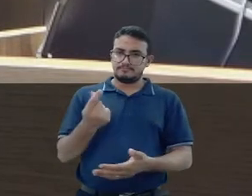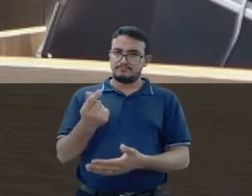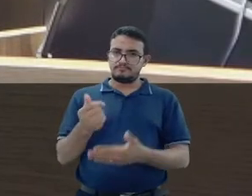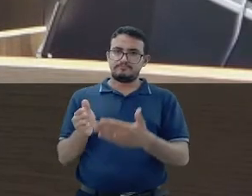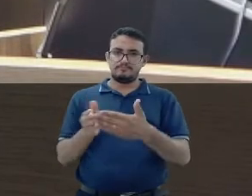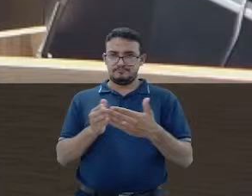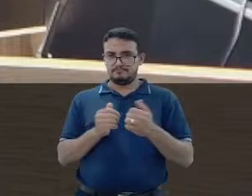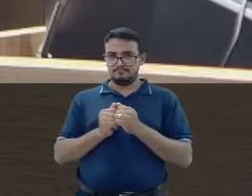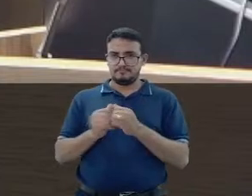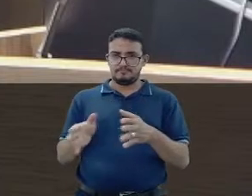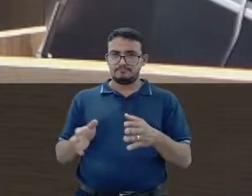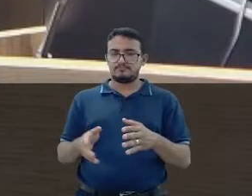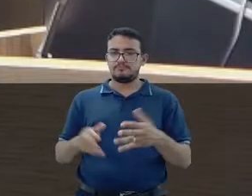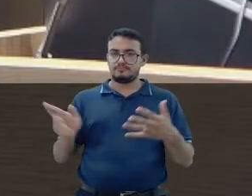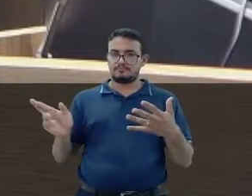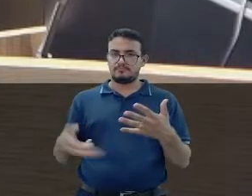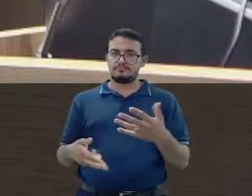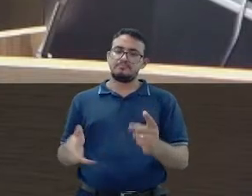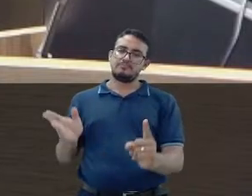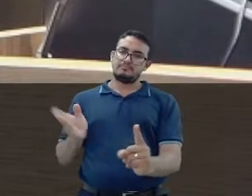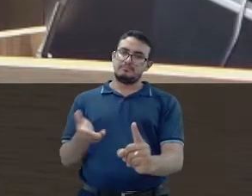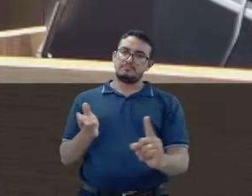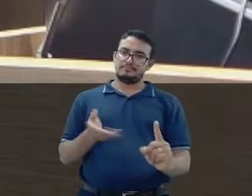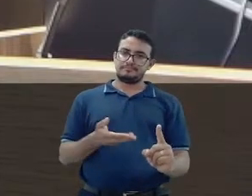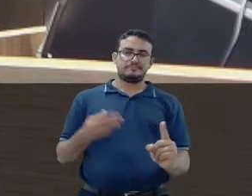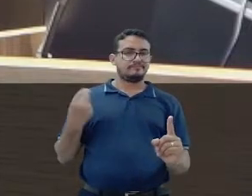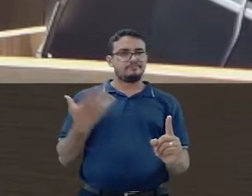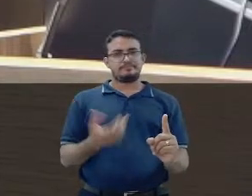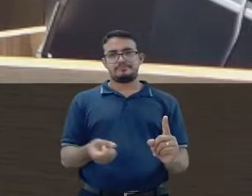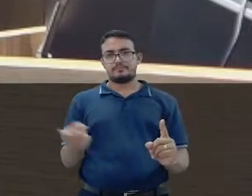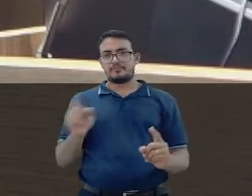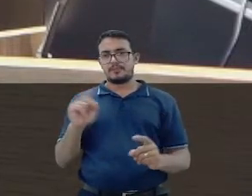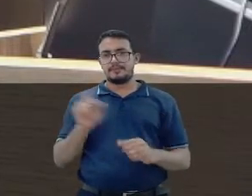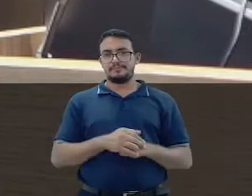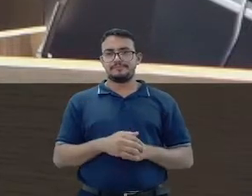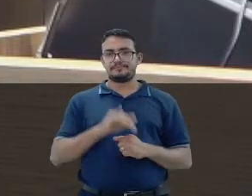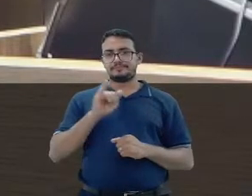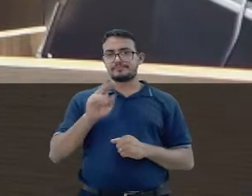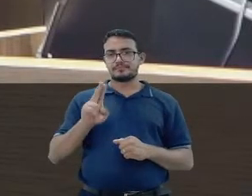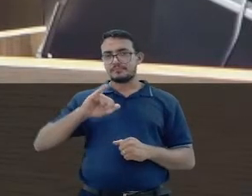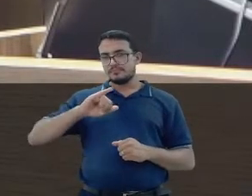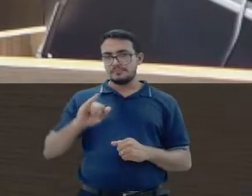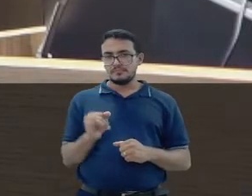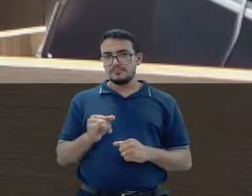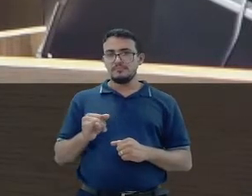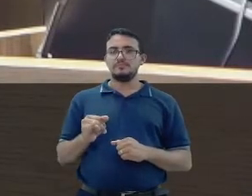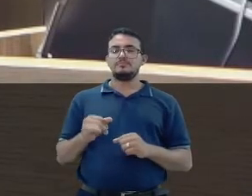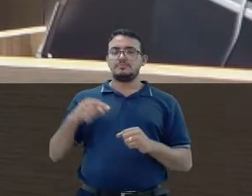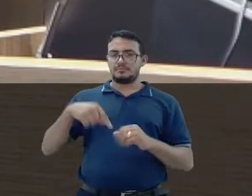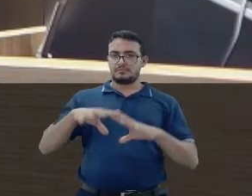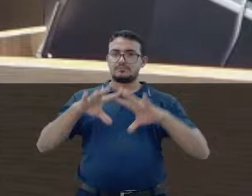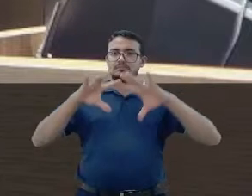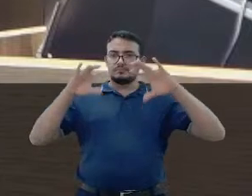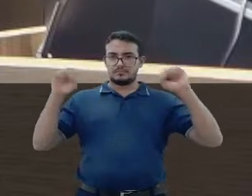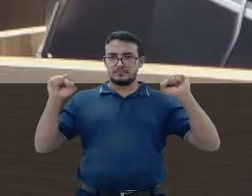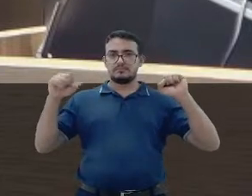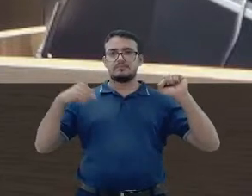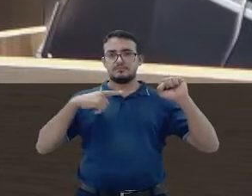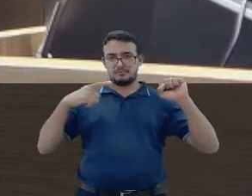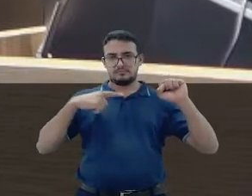inicial, no recurso dos reclamados, nego provimento, e o J desse tribunal regulamentando a